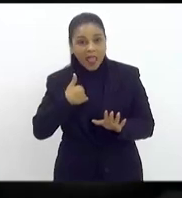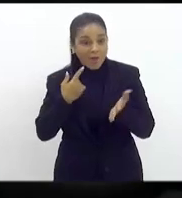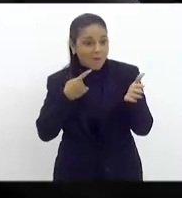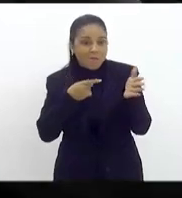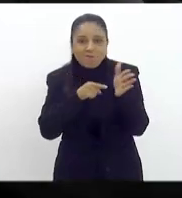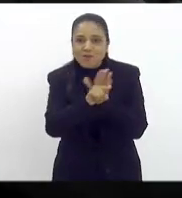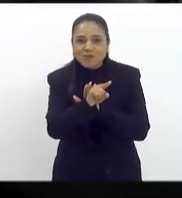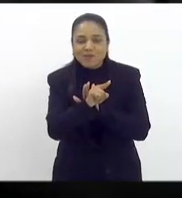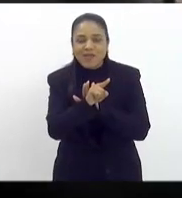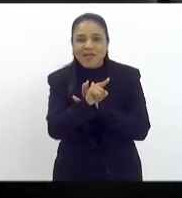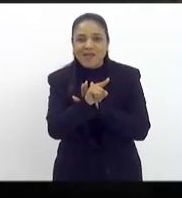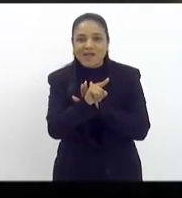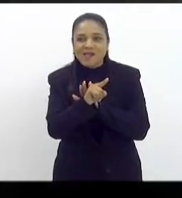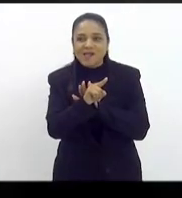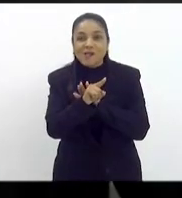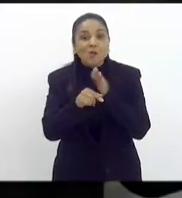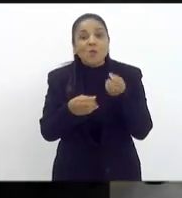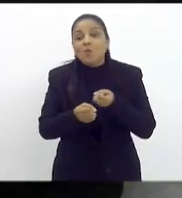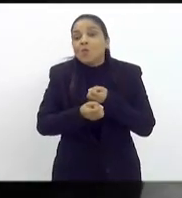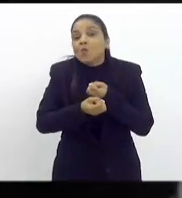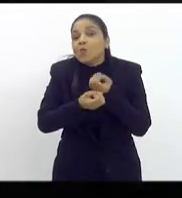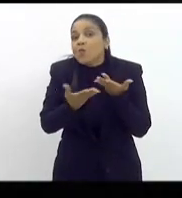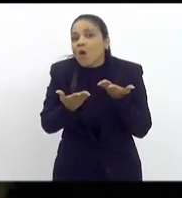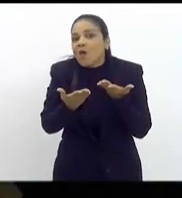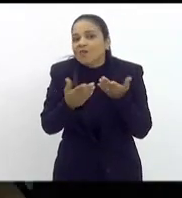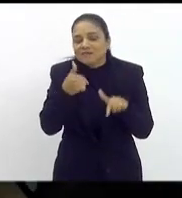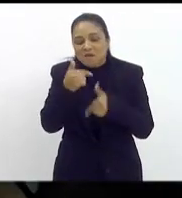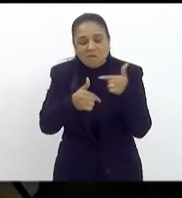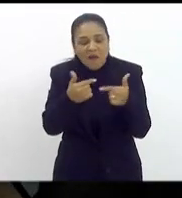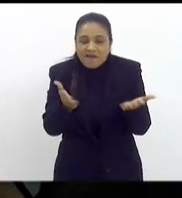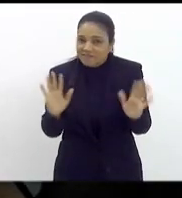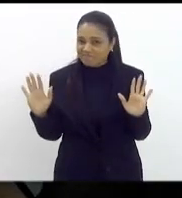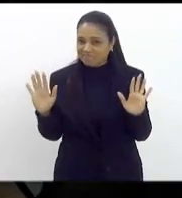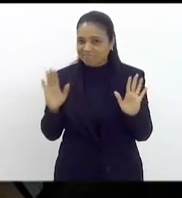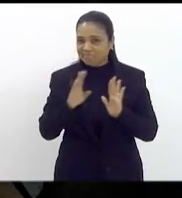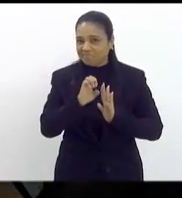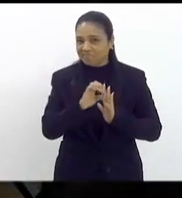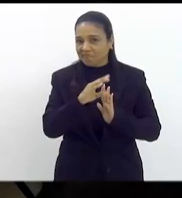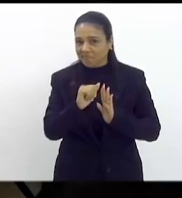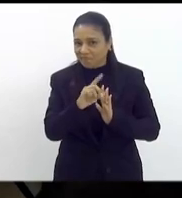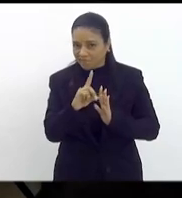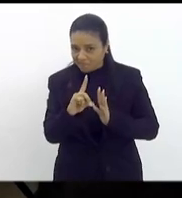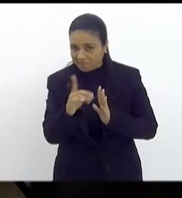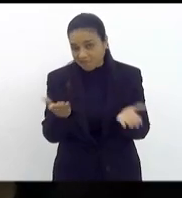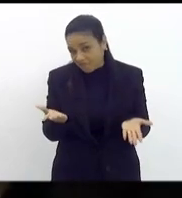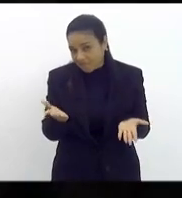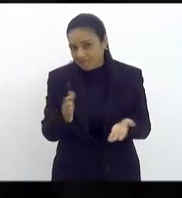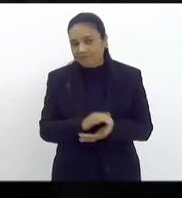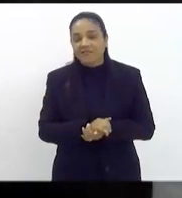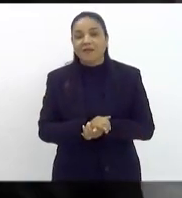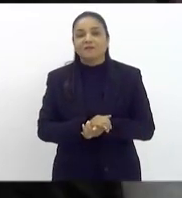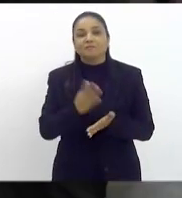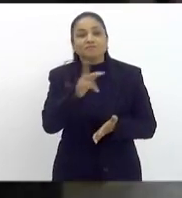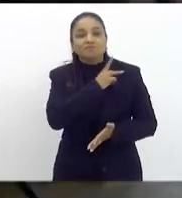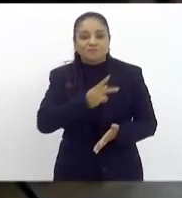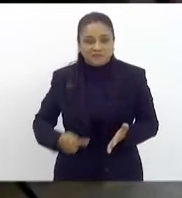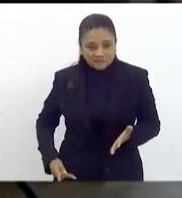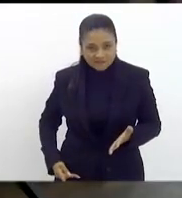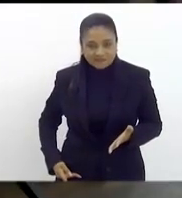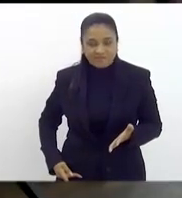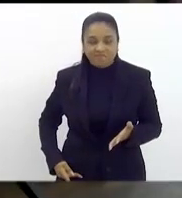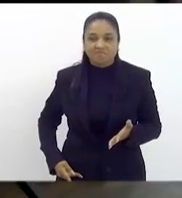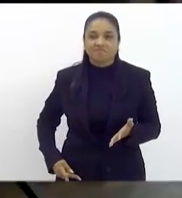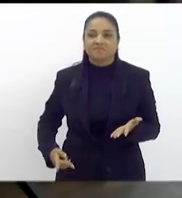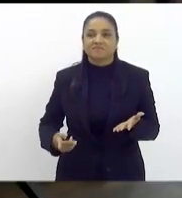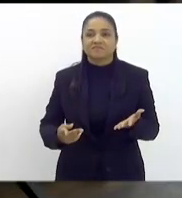foi o deputado mais brilhante nessa sessão, deputado Ricardo Macedo. Isso é fantástico. Presidente... Eu uma acho questão que eu acho que pode é uma